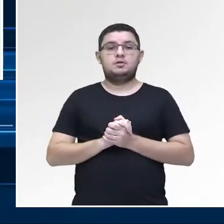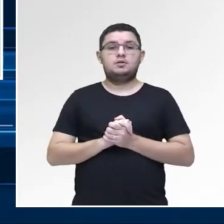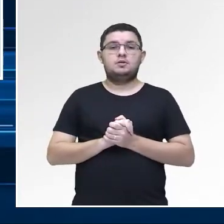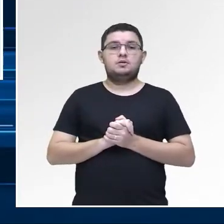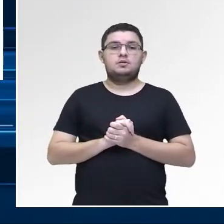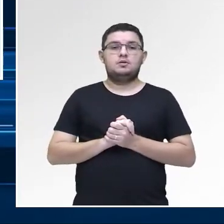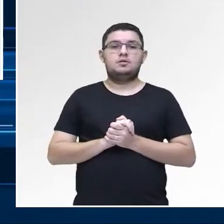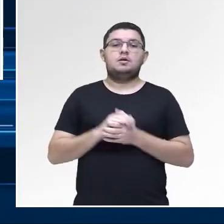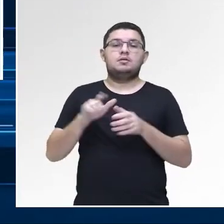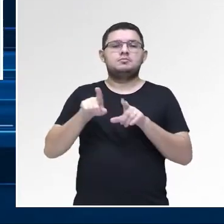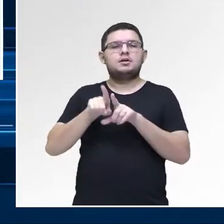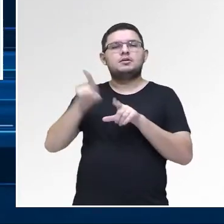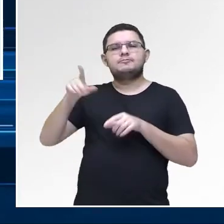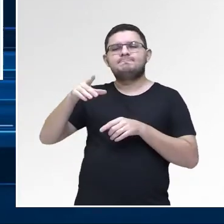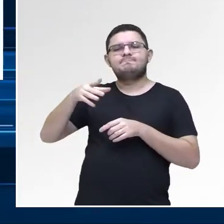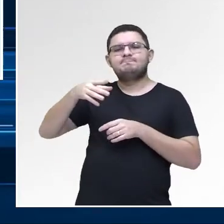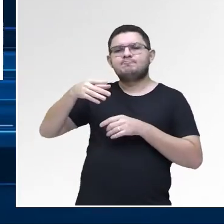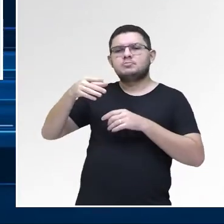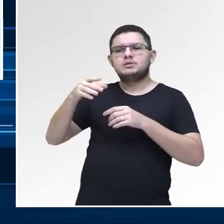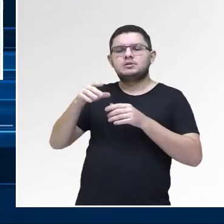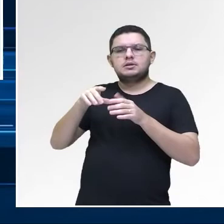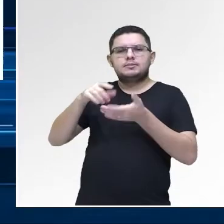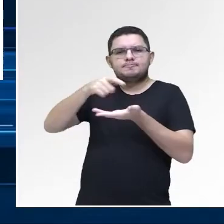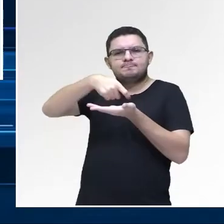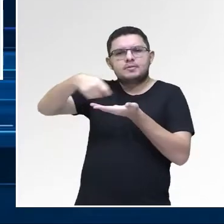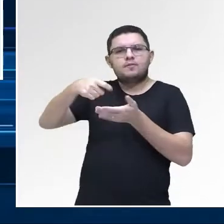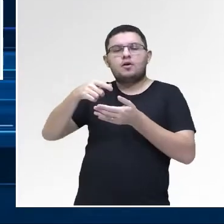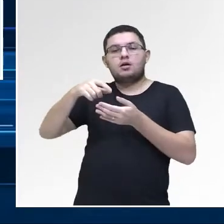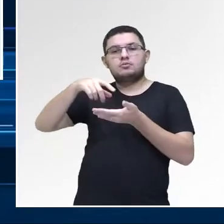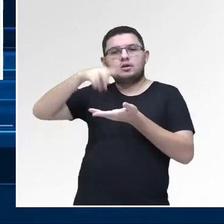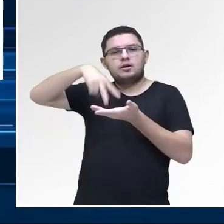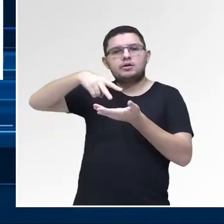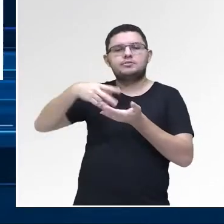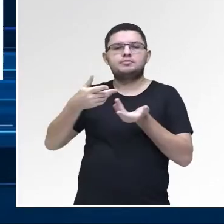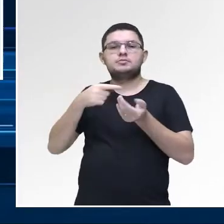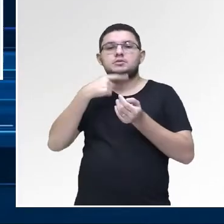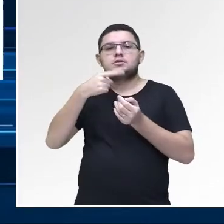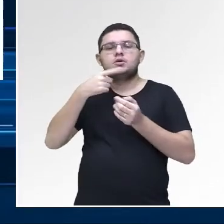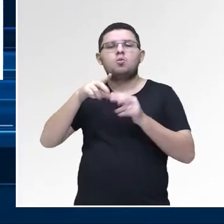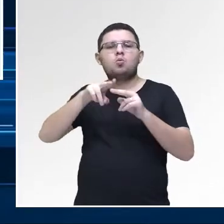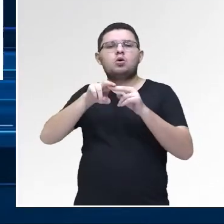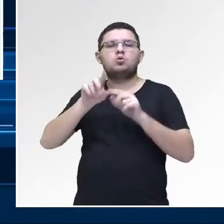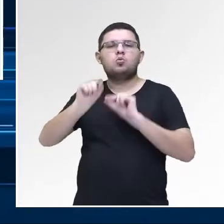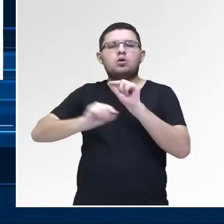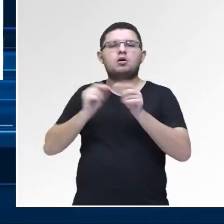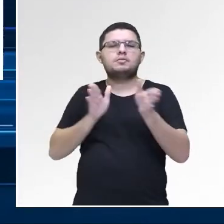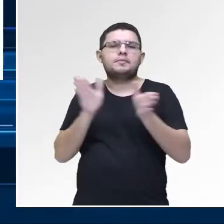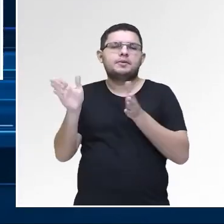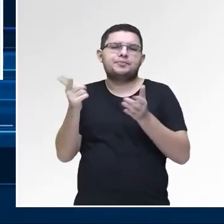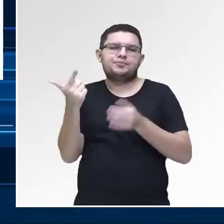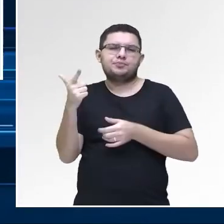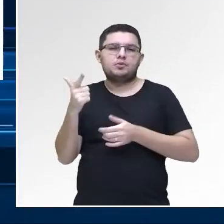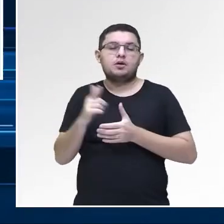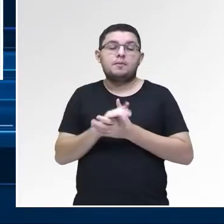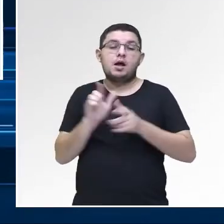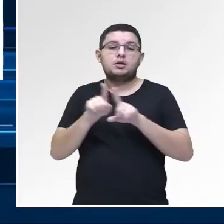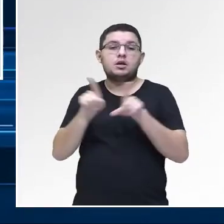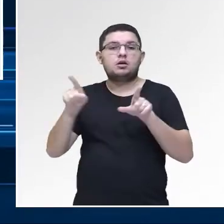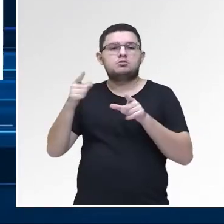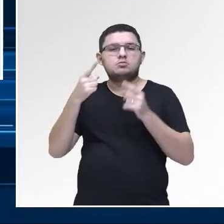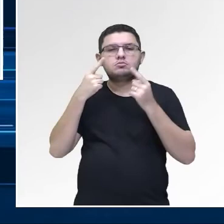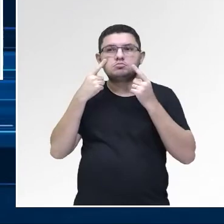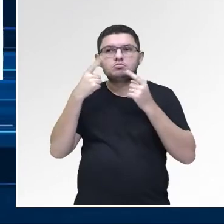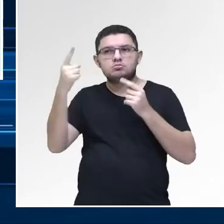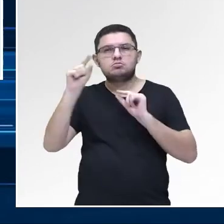teve direito à educação, porque não tinha como, né? Ela não sabia nem ler, mas era uma visionária. E com isso ela trouxe todos